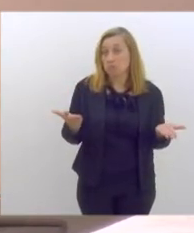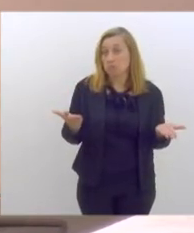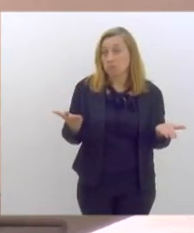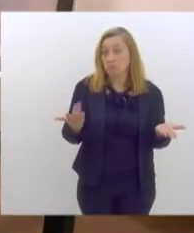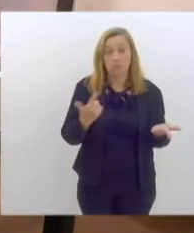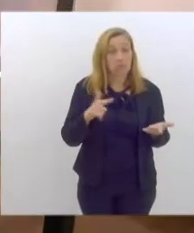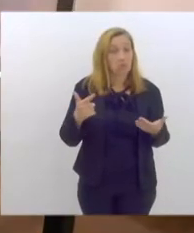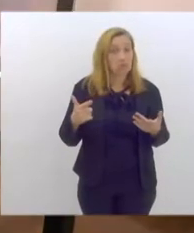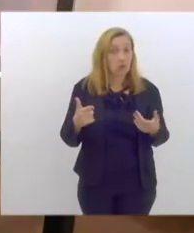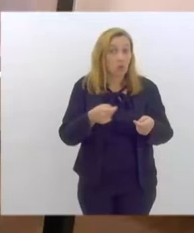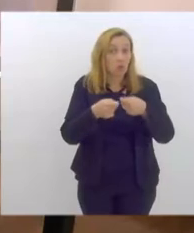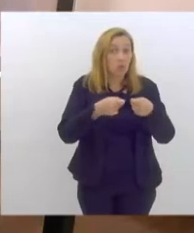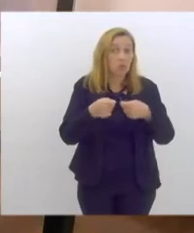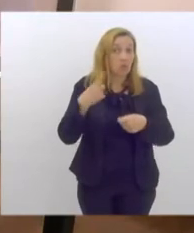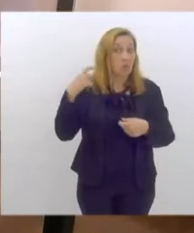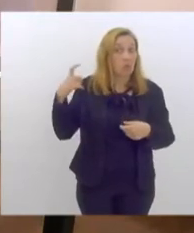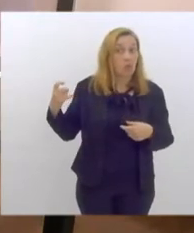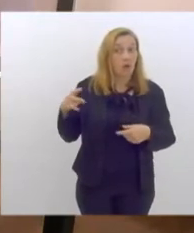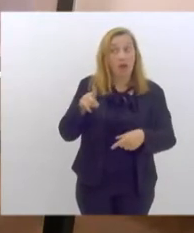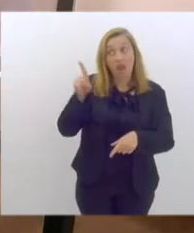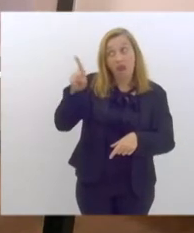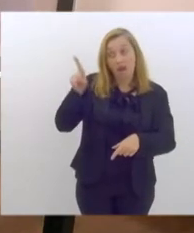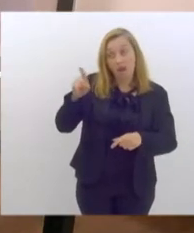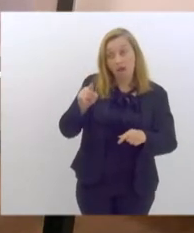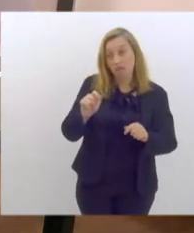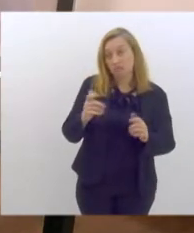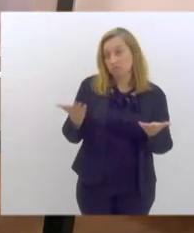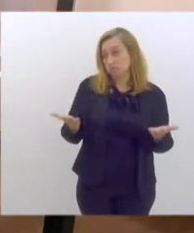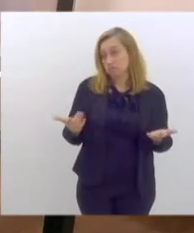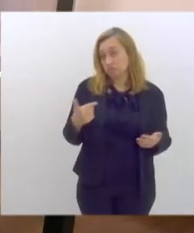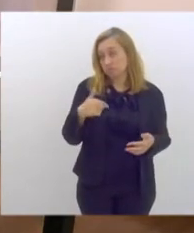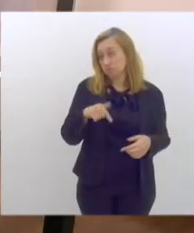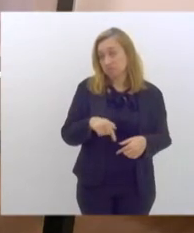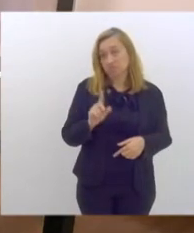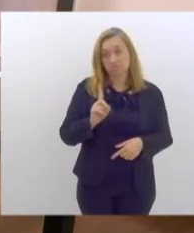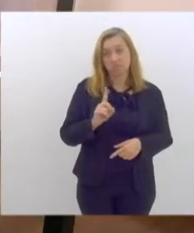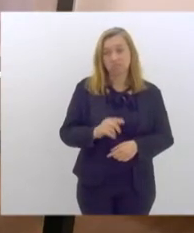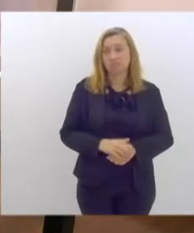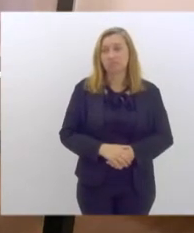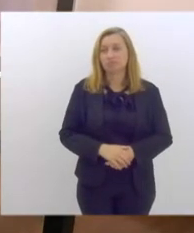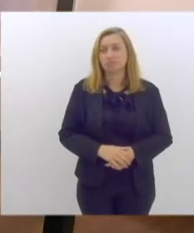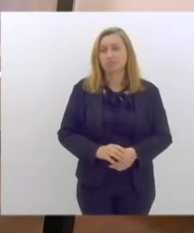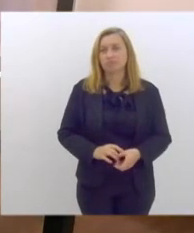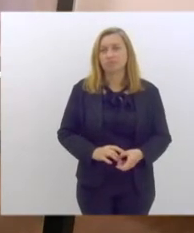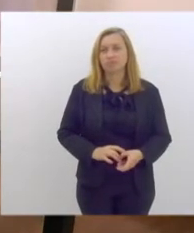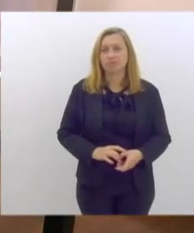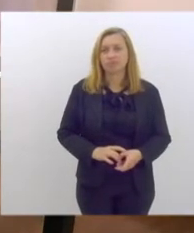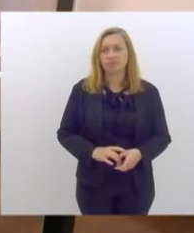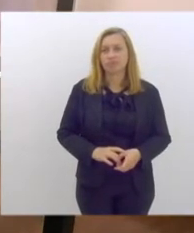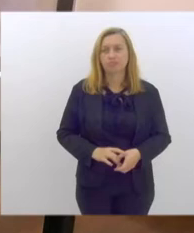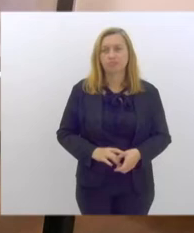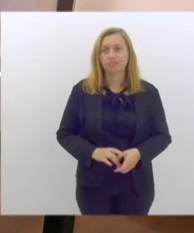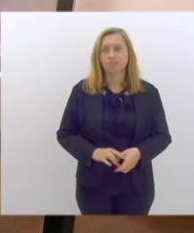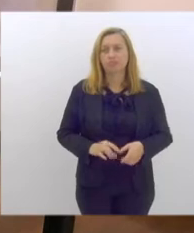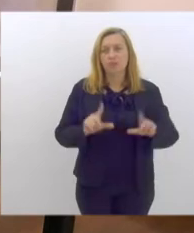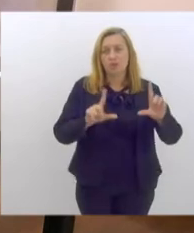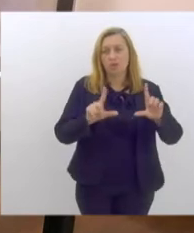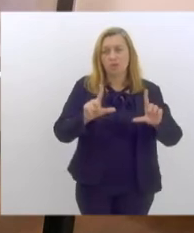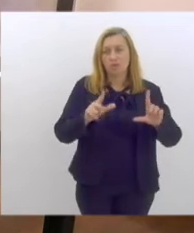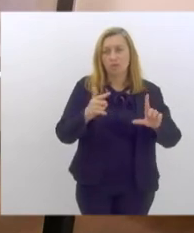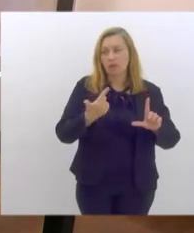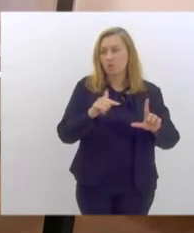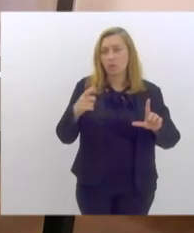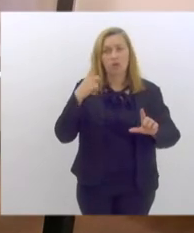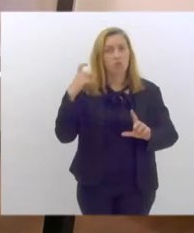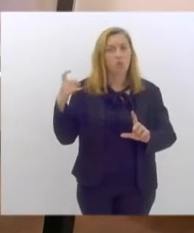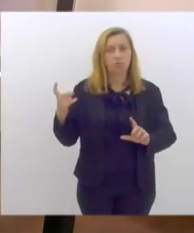e eu não tenho controle o controle do audio aula né aqui E aí a ver que a imagem já tá mas não tem